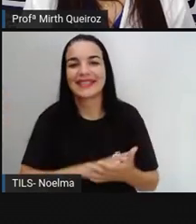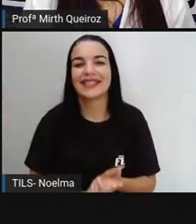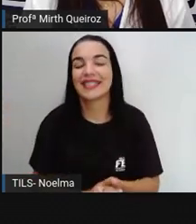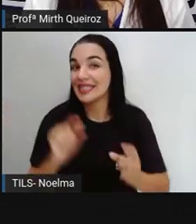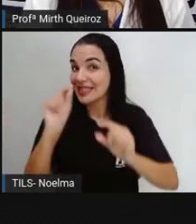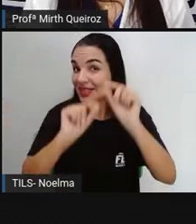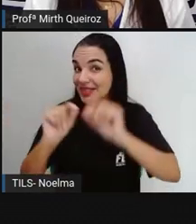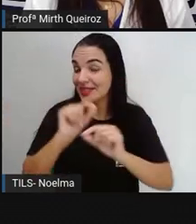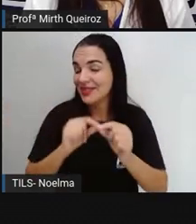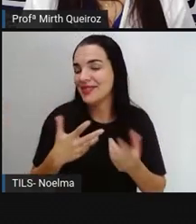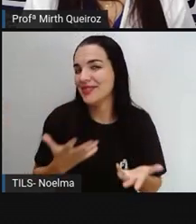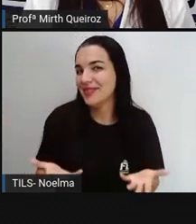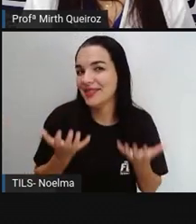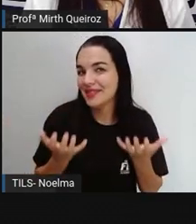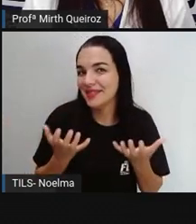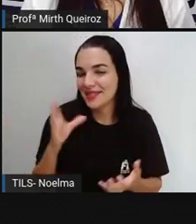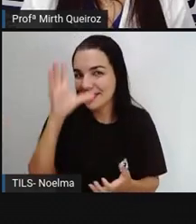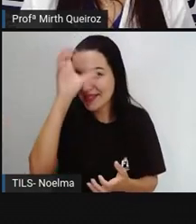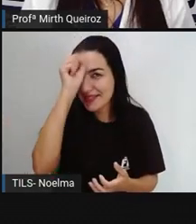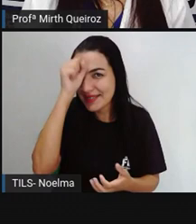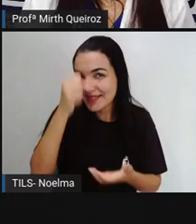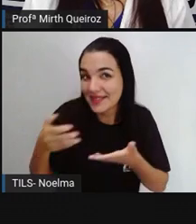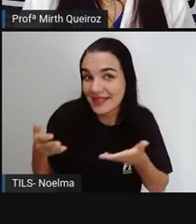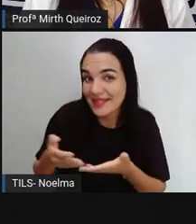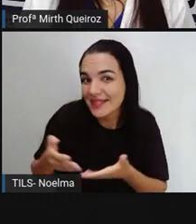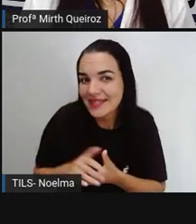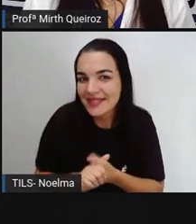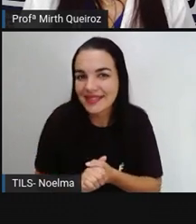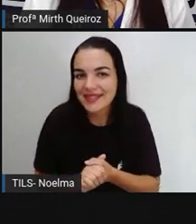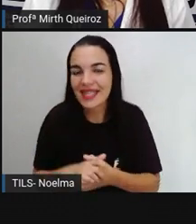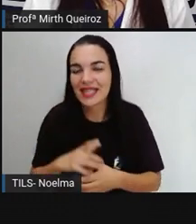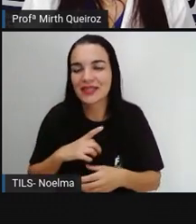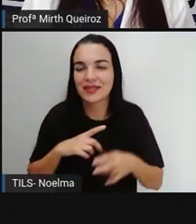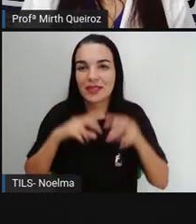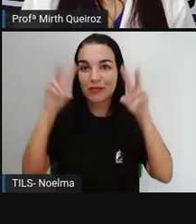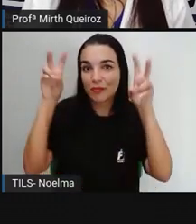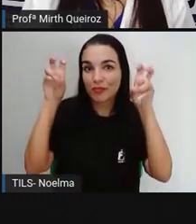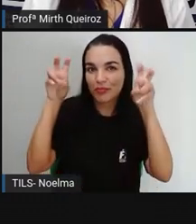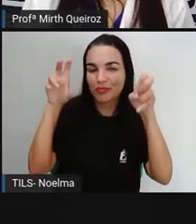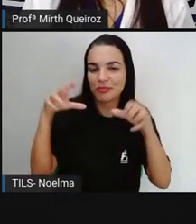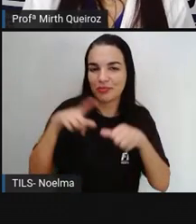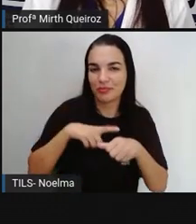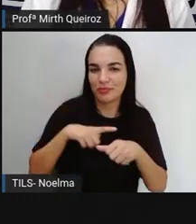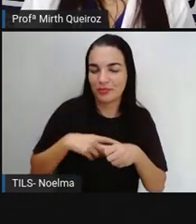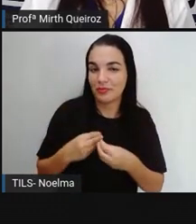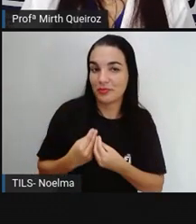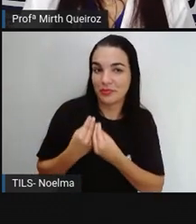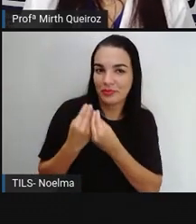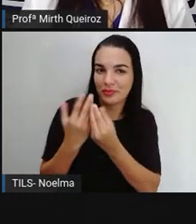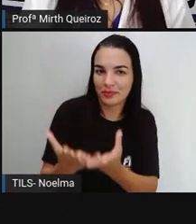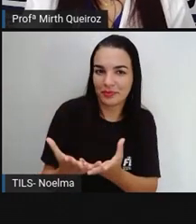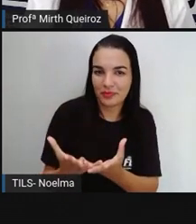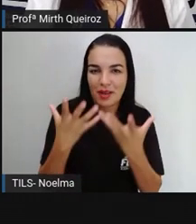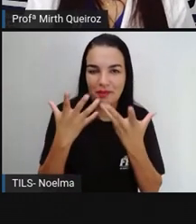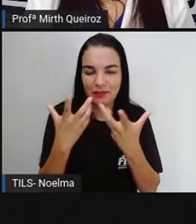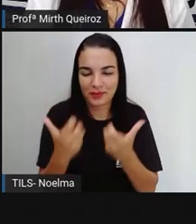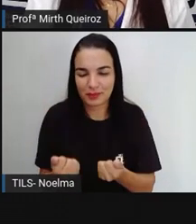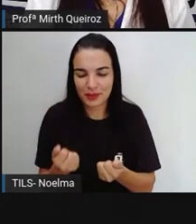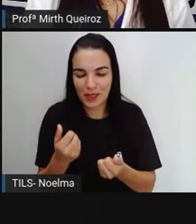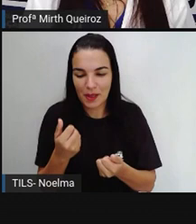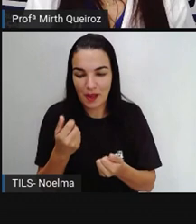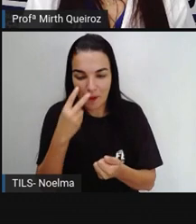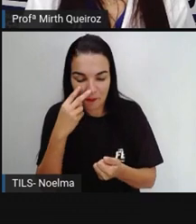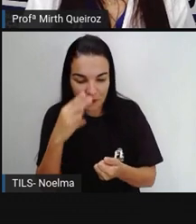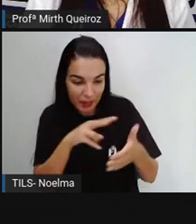que será que a gente irá falar, né? Como o próprio tema já propõe, né? A gente vai falar sobre